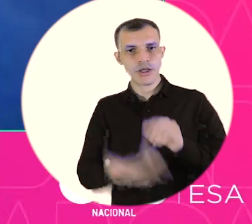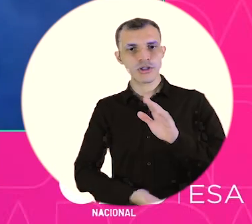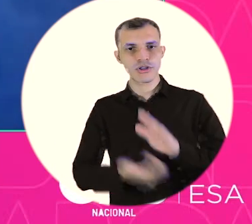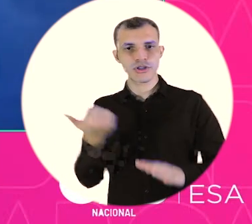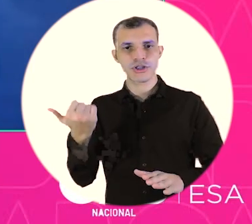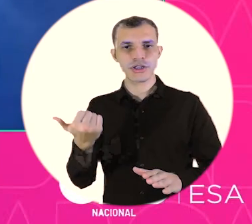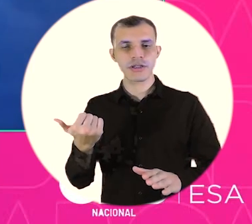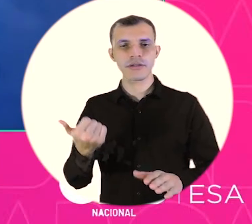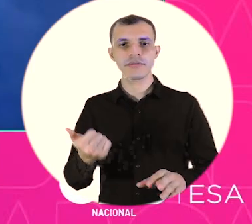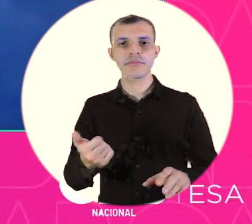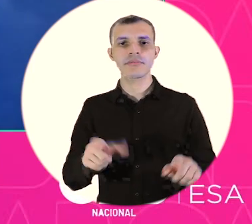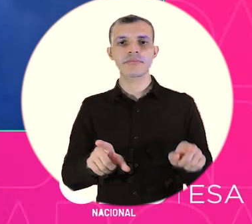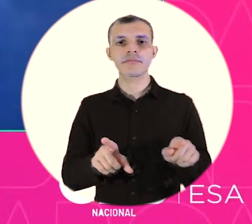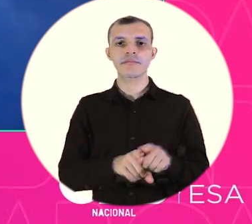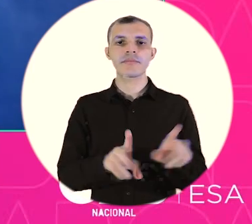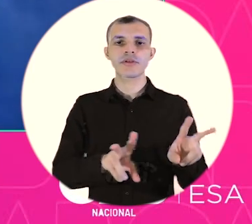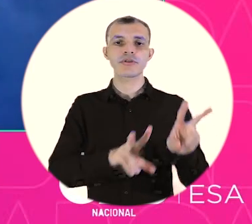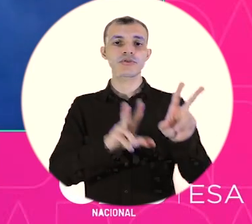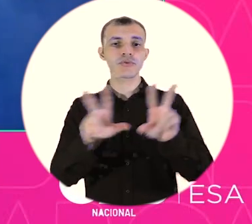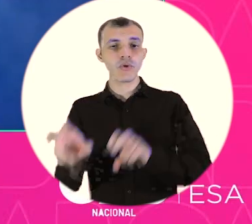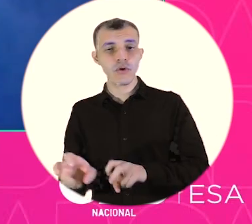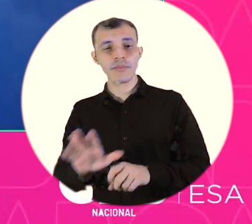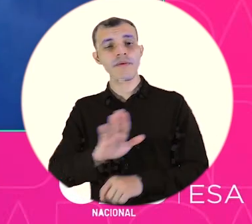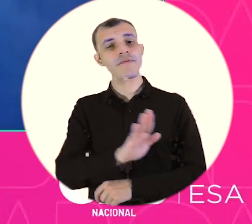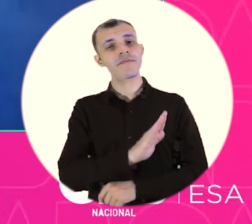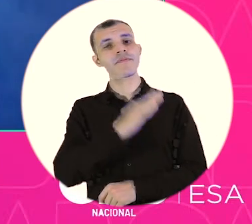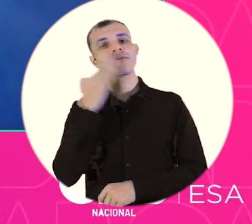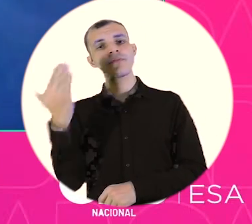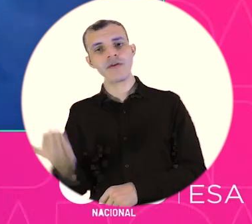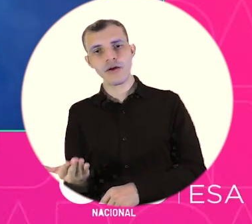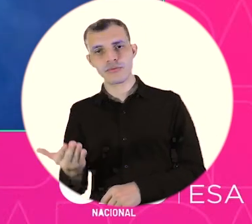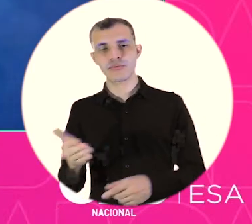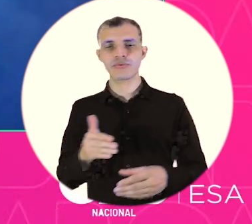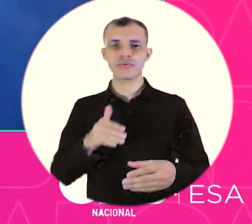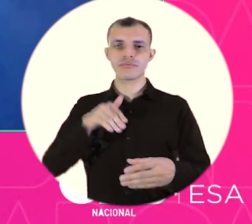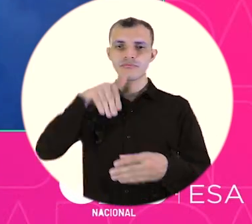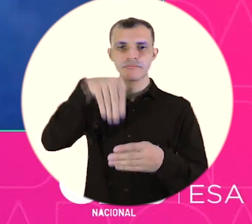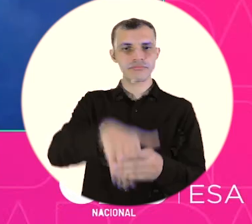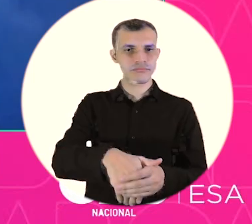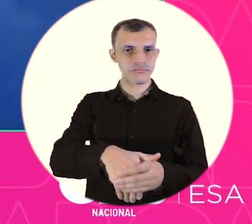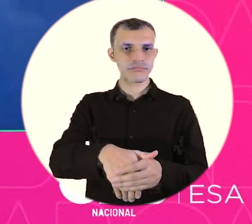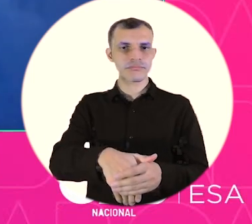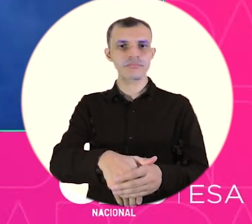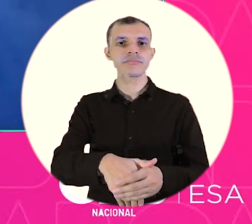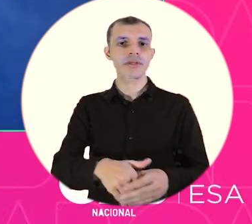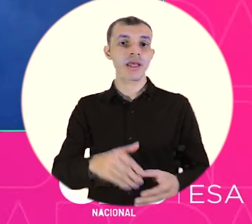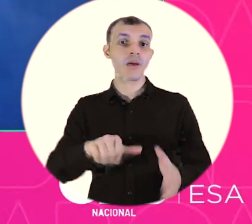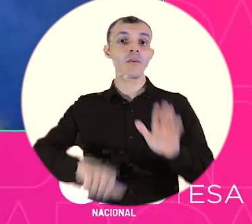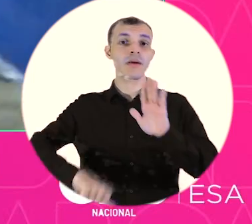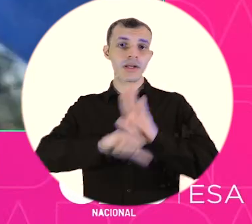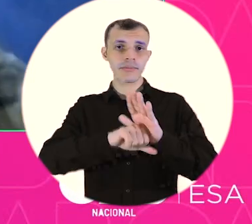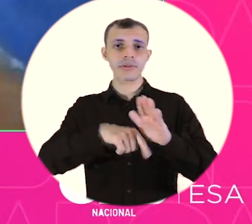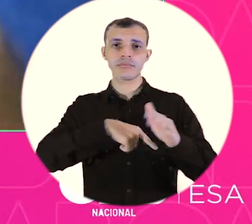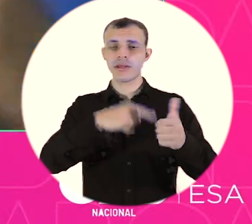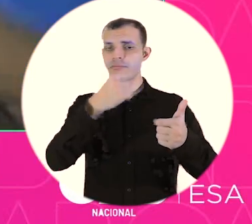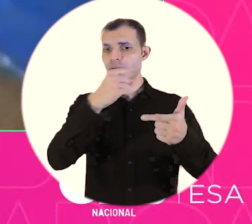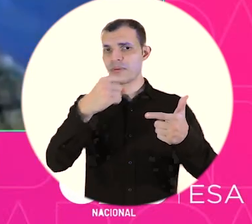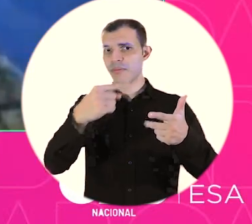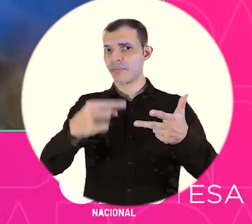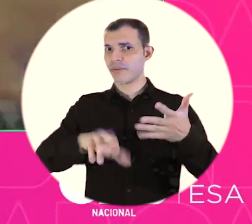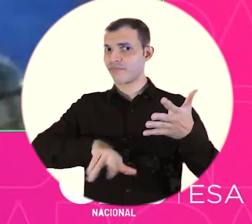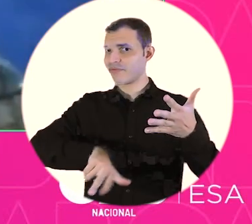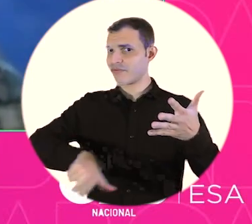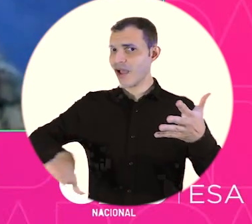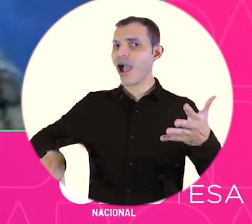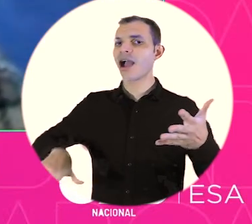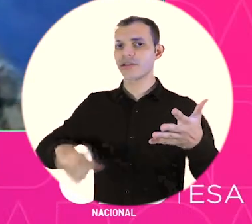com relação à eventual falsidade eleitoral, eventual prática de crime de falsidade eleitoral. Então, veja que a gente tem uma série